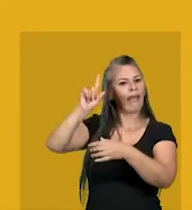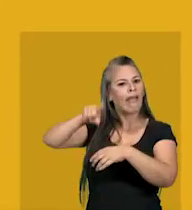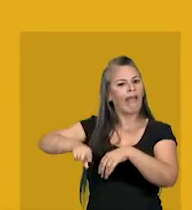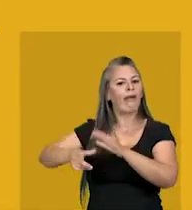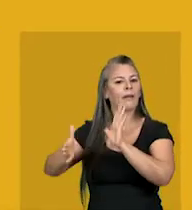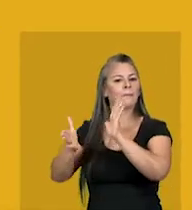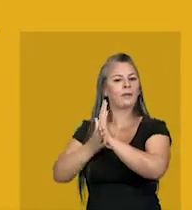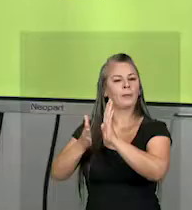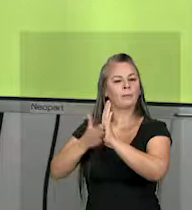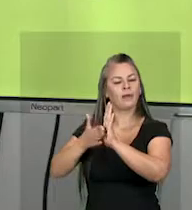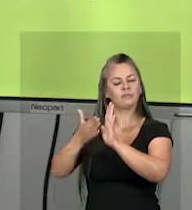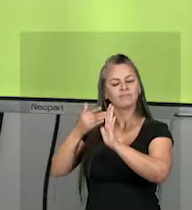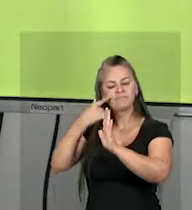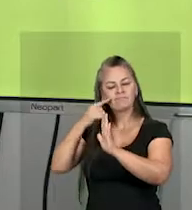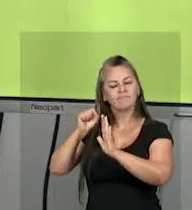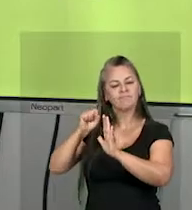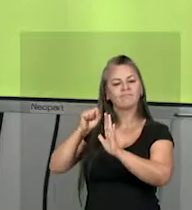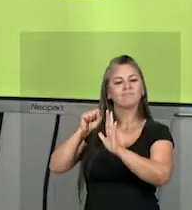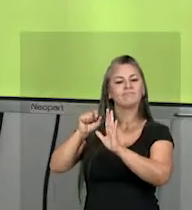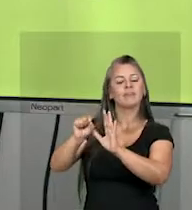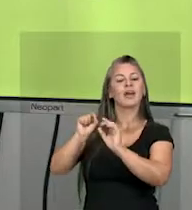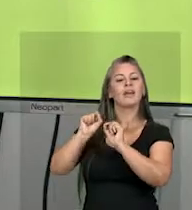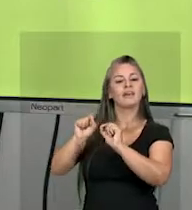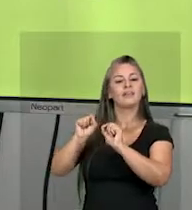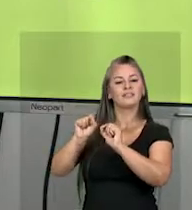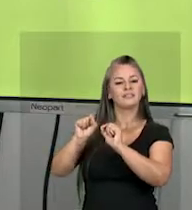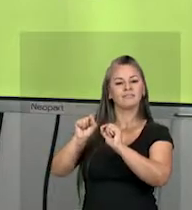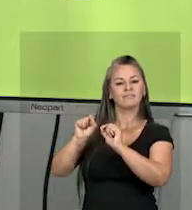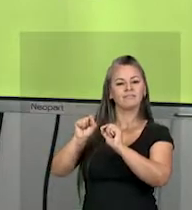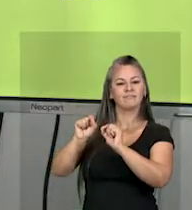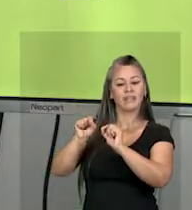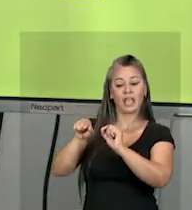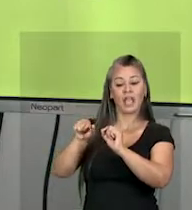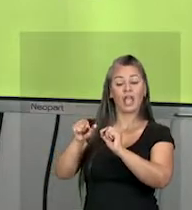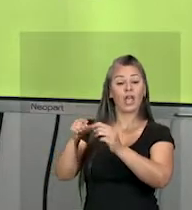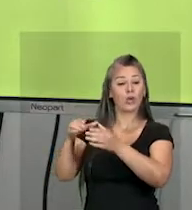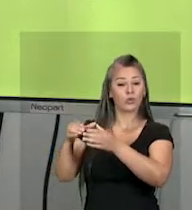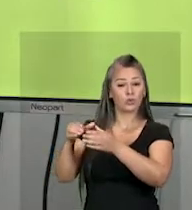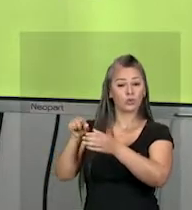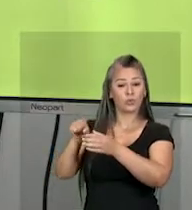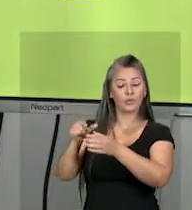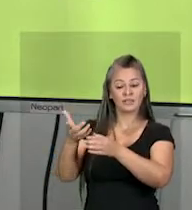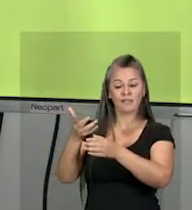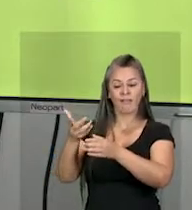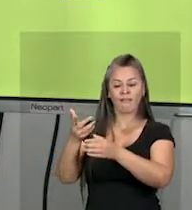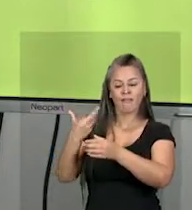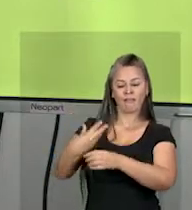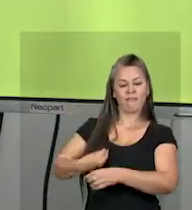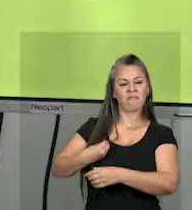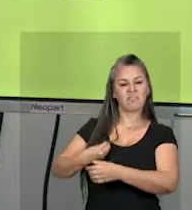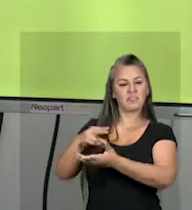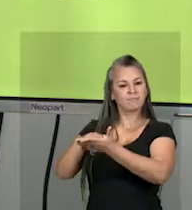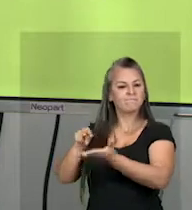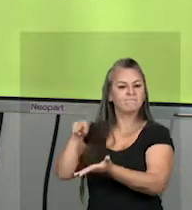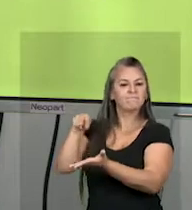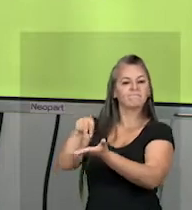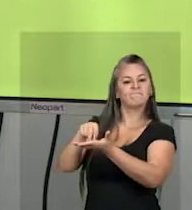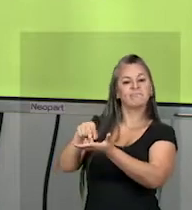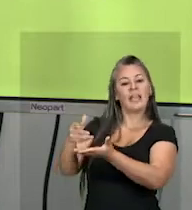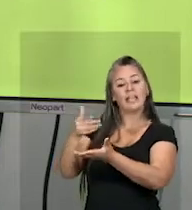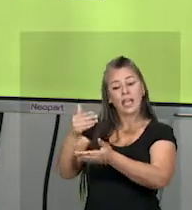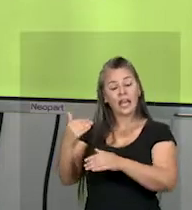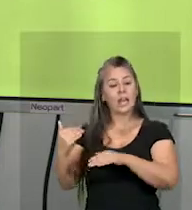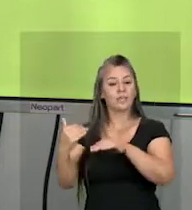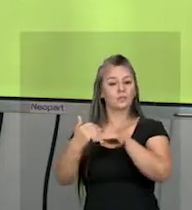o mote da Revolução Russa, que representa essa ideia dos trabalhadores de quererem uma vida mais digna, de quererem mais